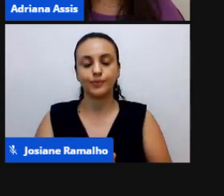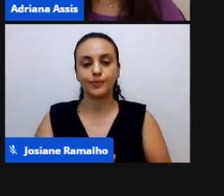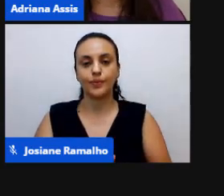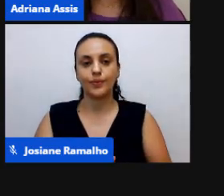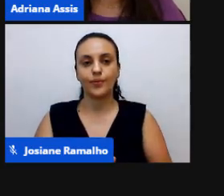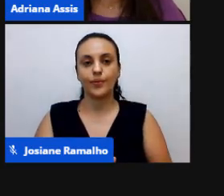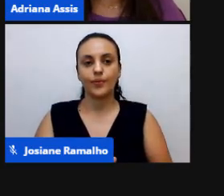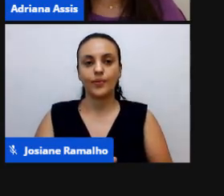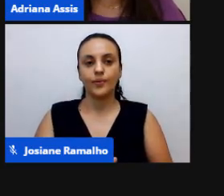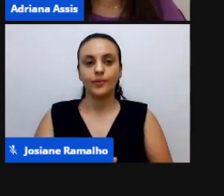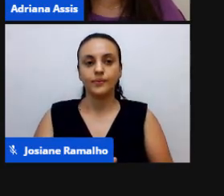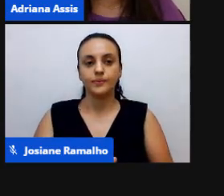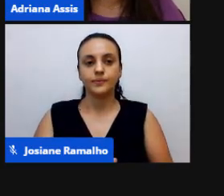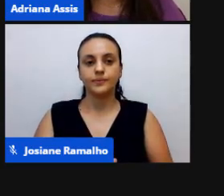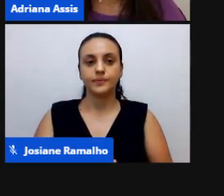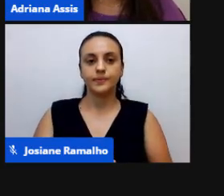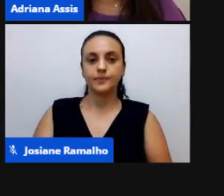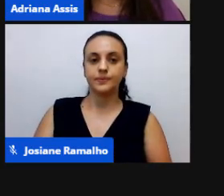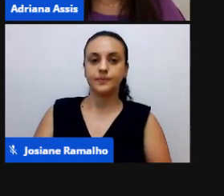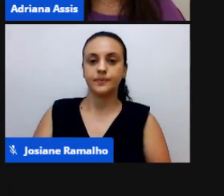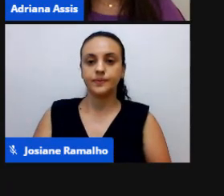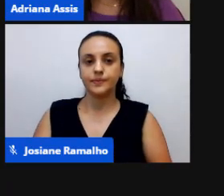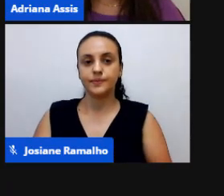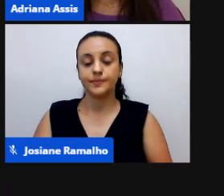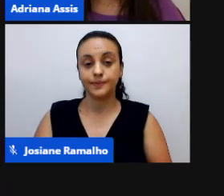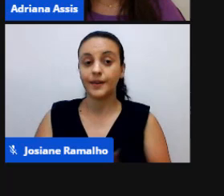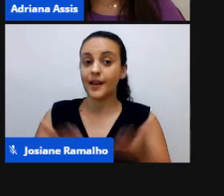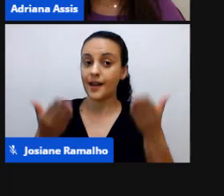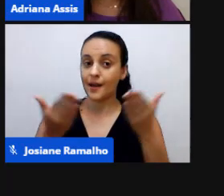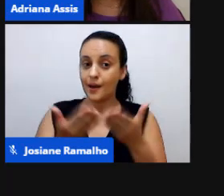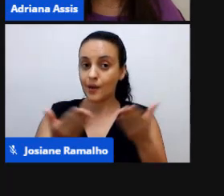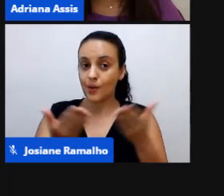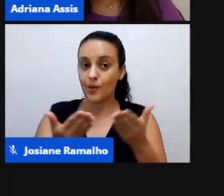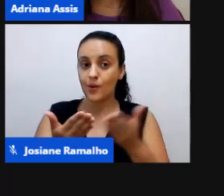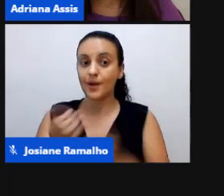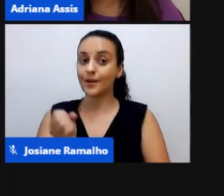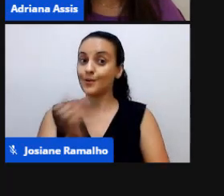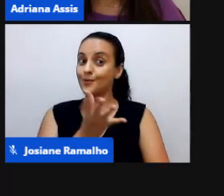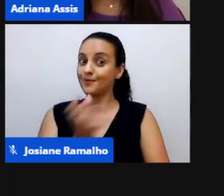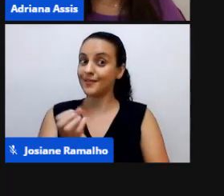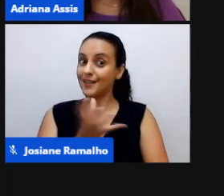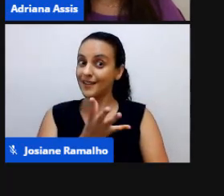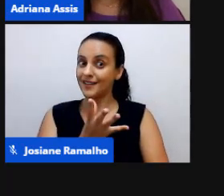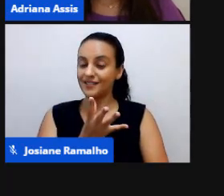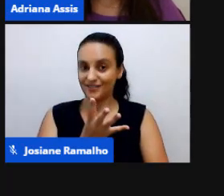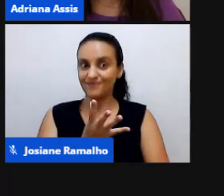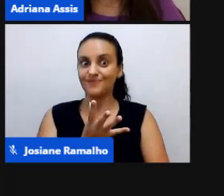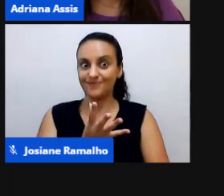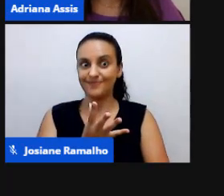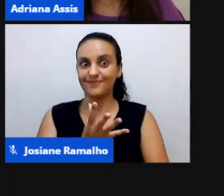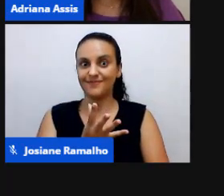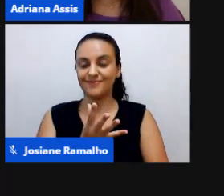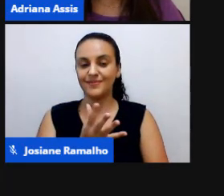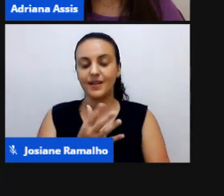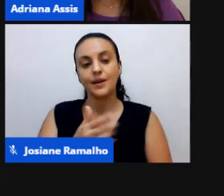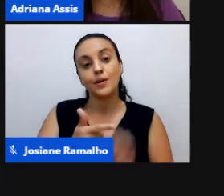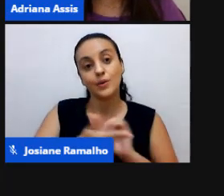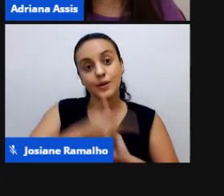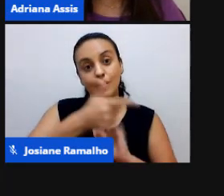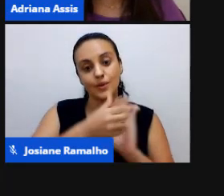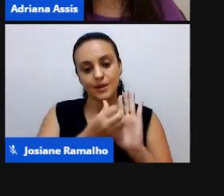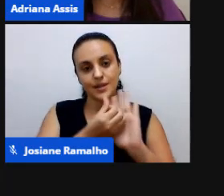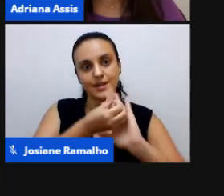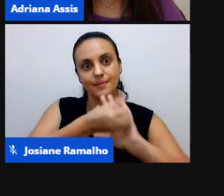No próximo slide, queremos falar sobre uma novidade para o segundo semestre desse